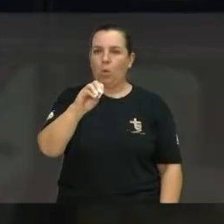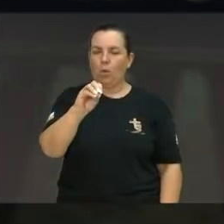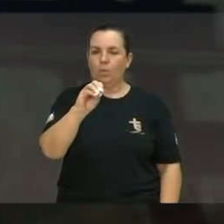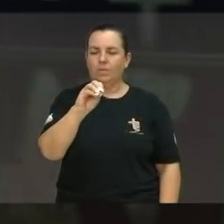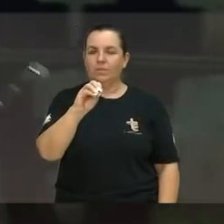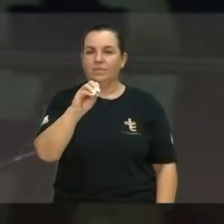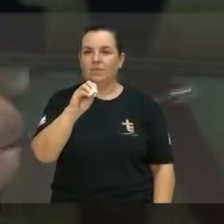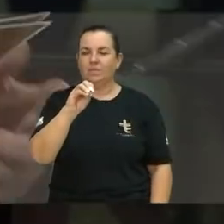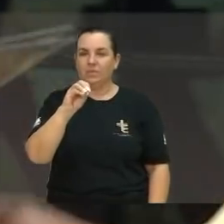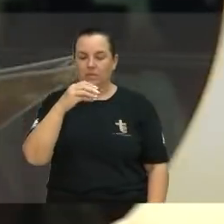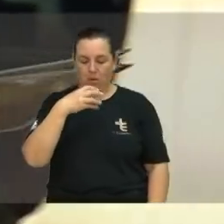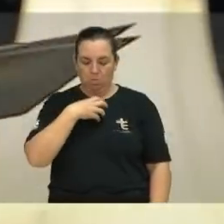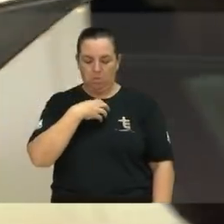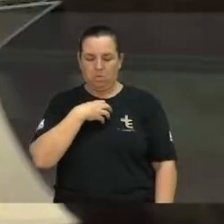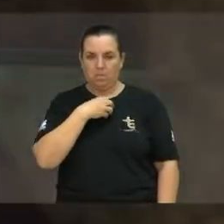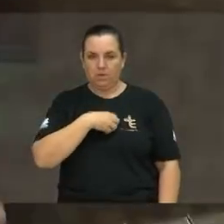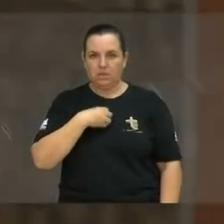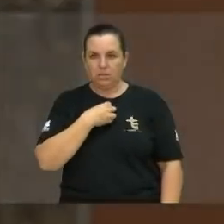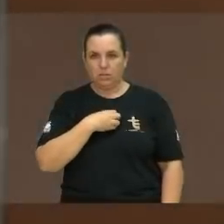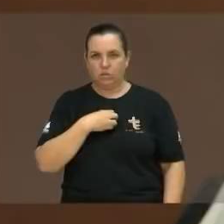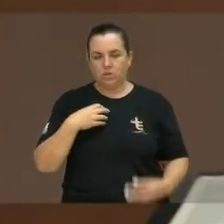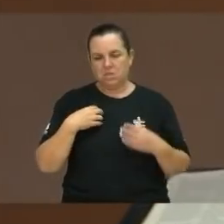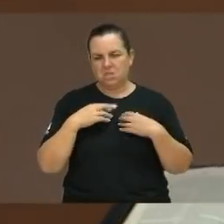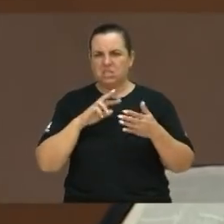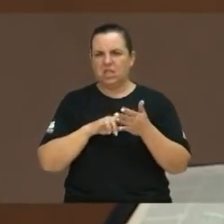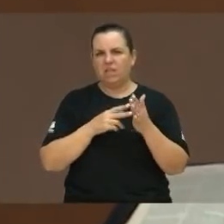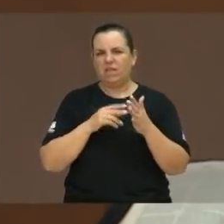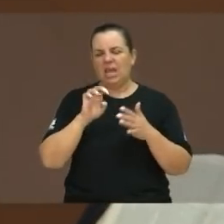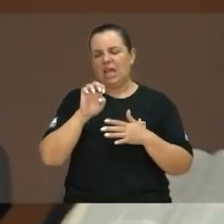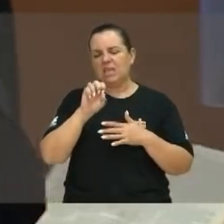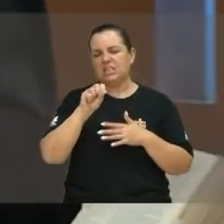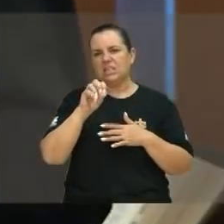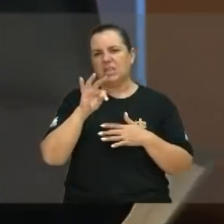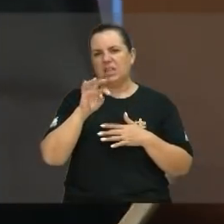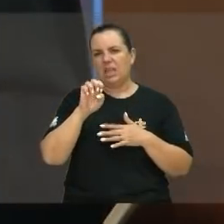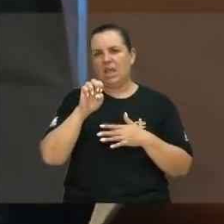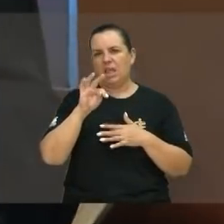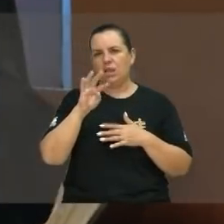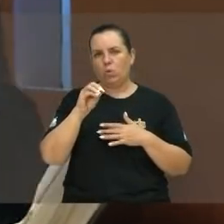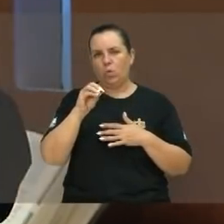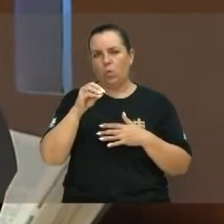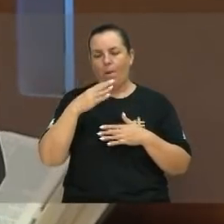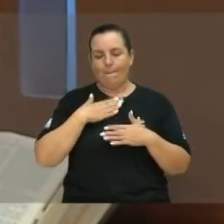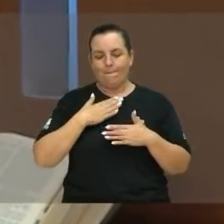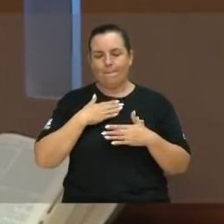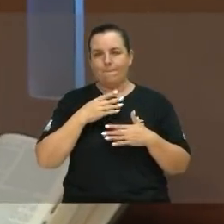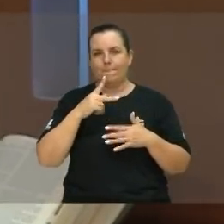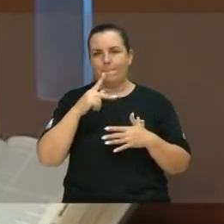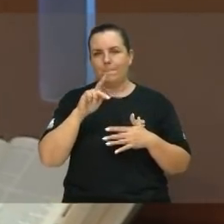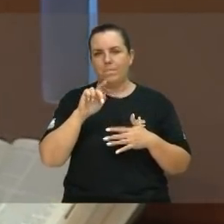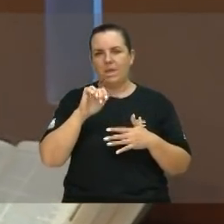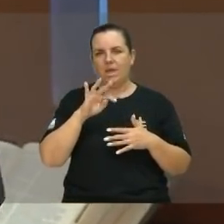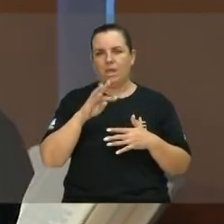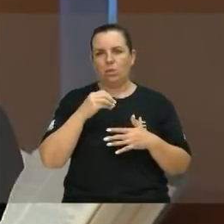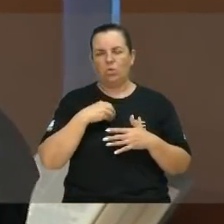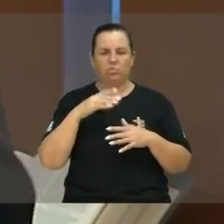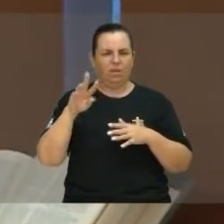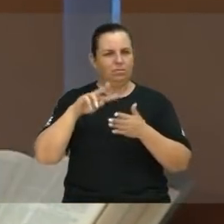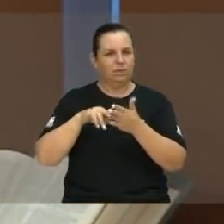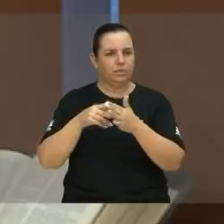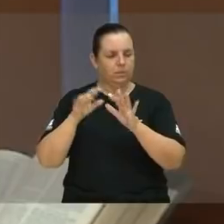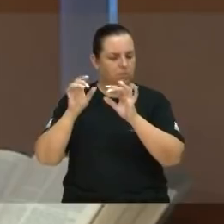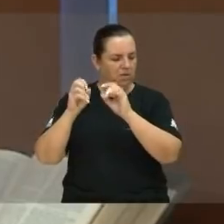com aquele aparelho tem o que está dizer aí e quem é senhor